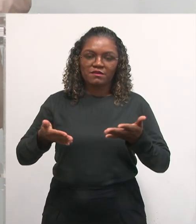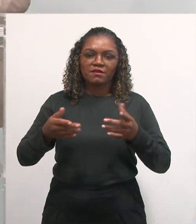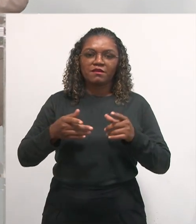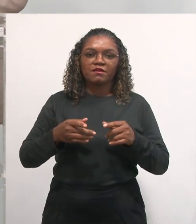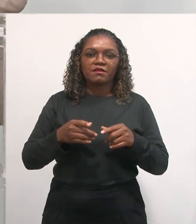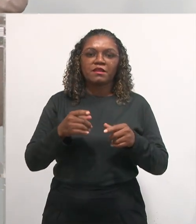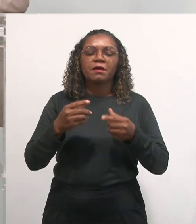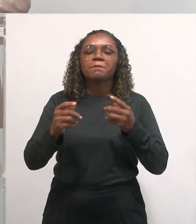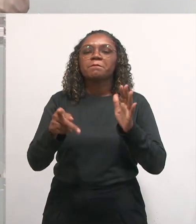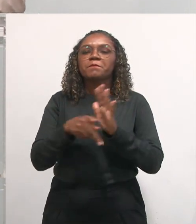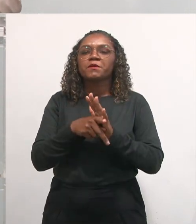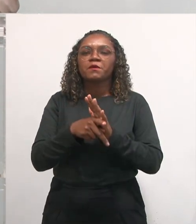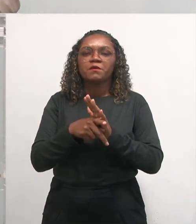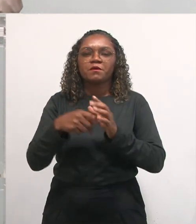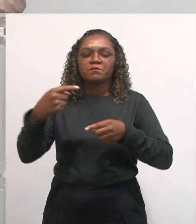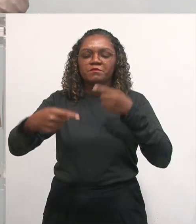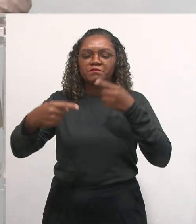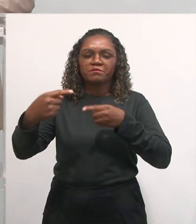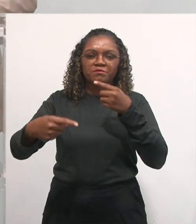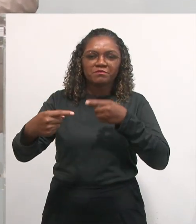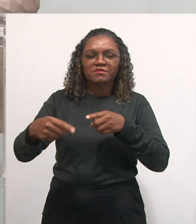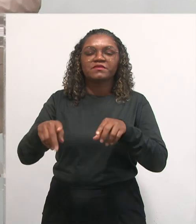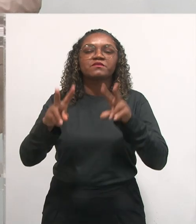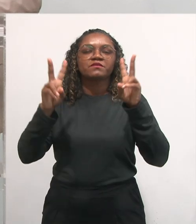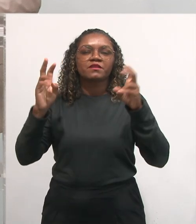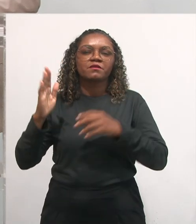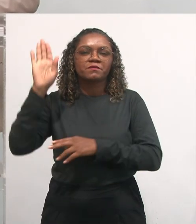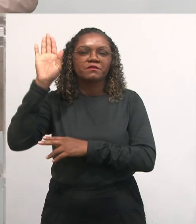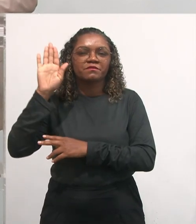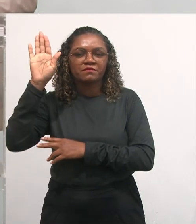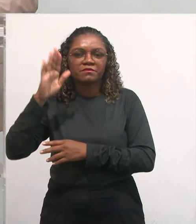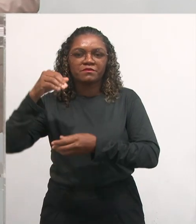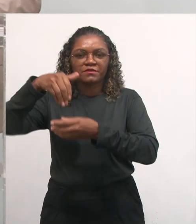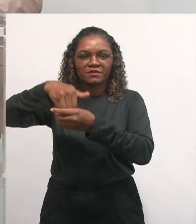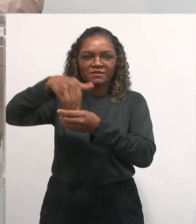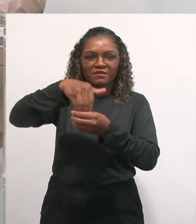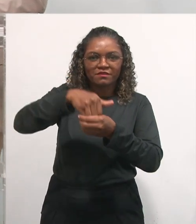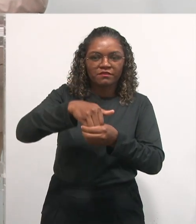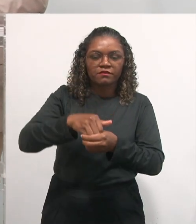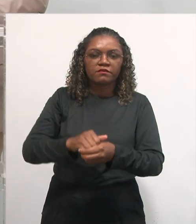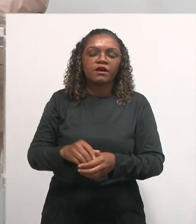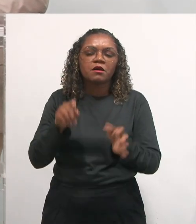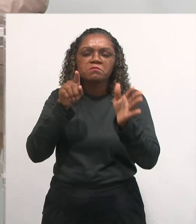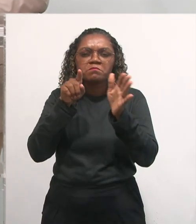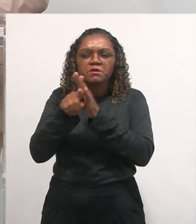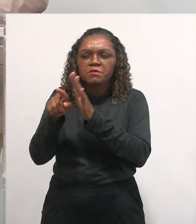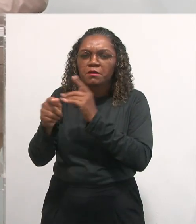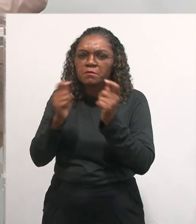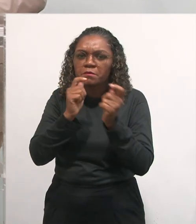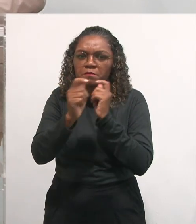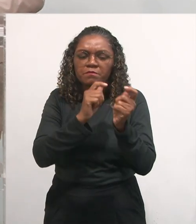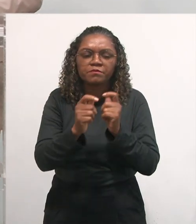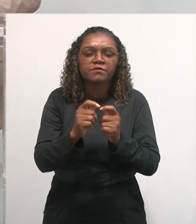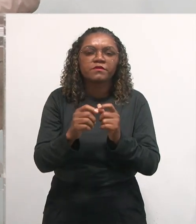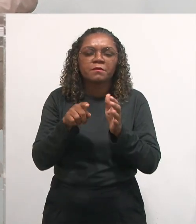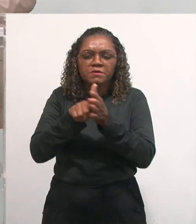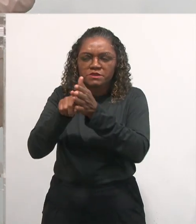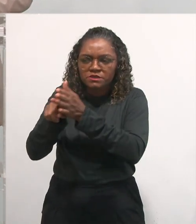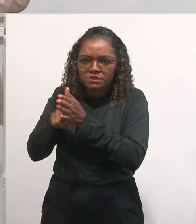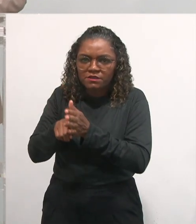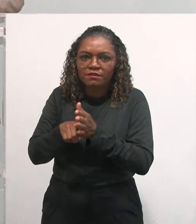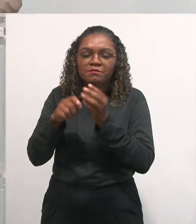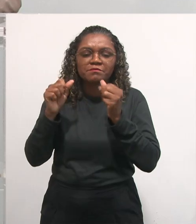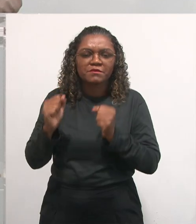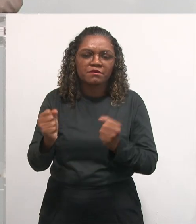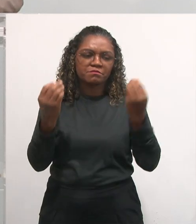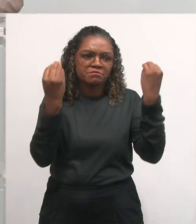questionário, né? Você vota no candidato A, você vota no candidato B, vota no candidato C, ok? Então você pode colocar essas informações, por exemplo,